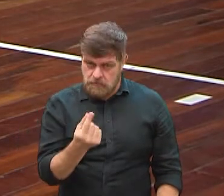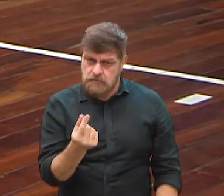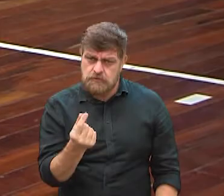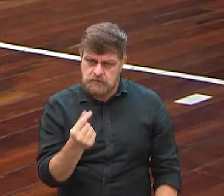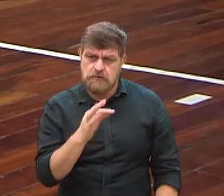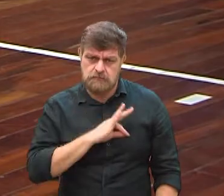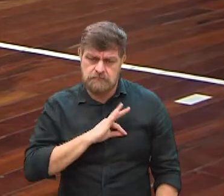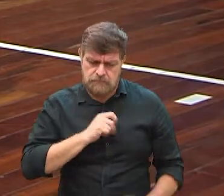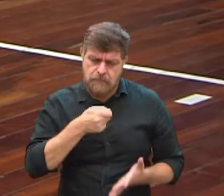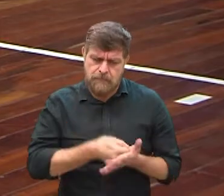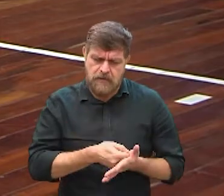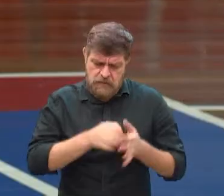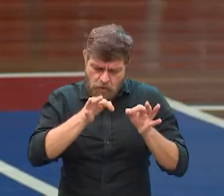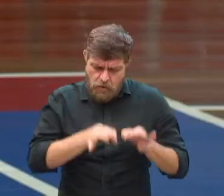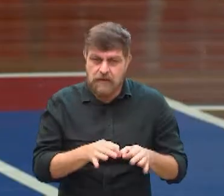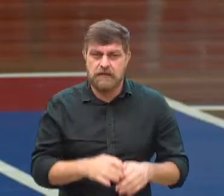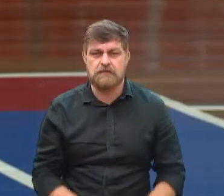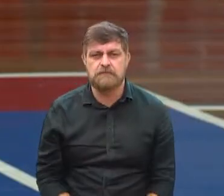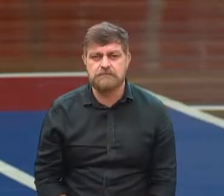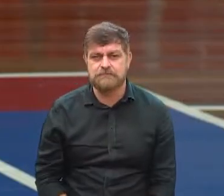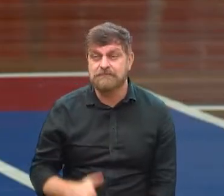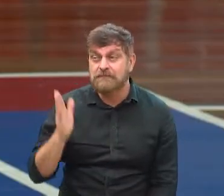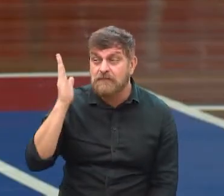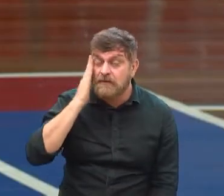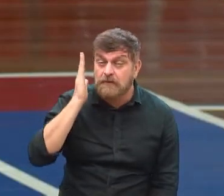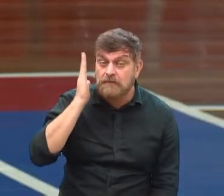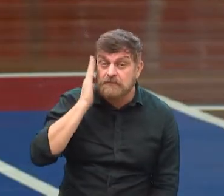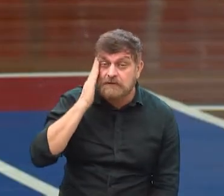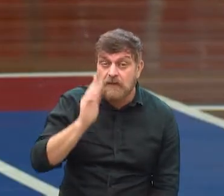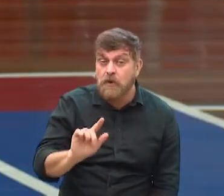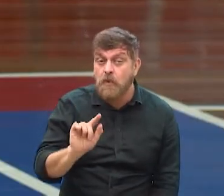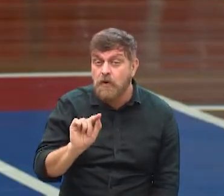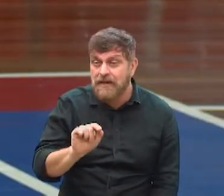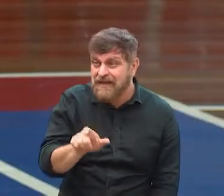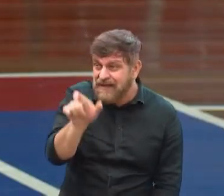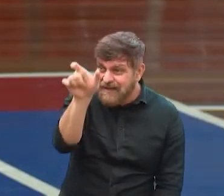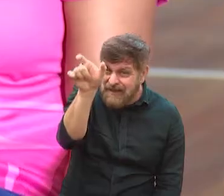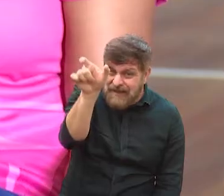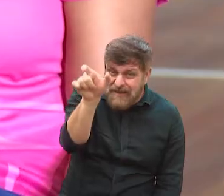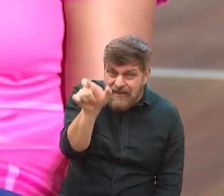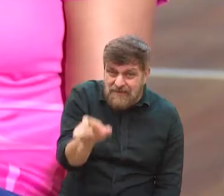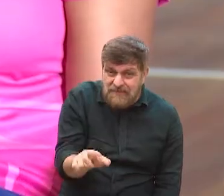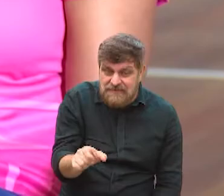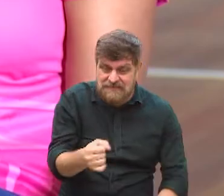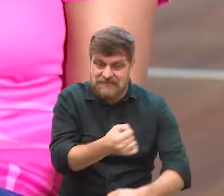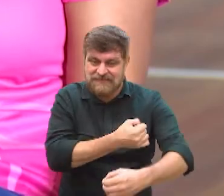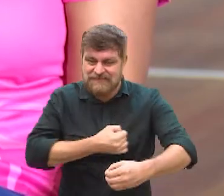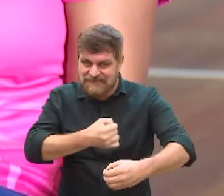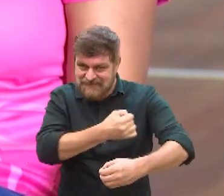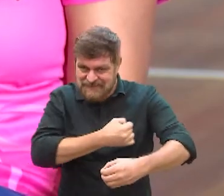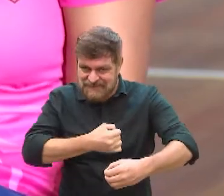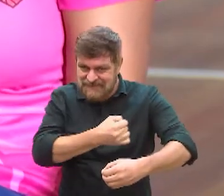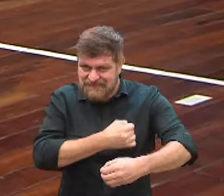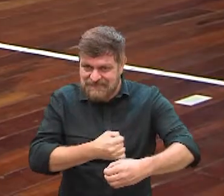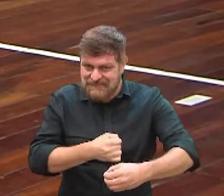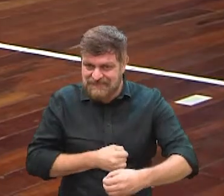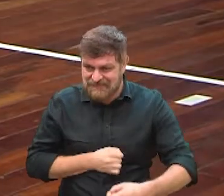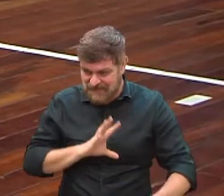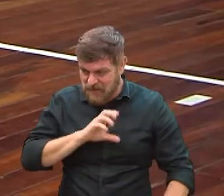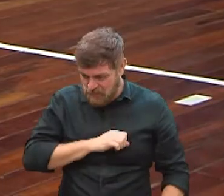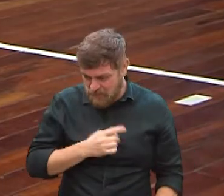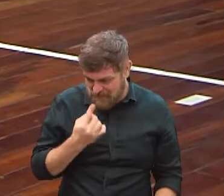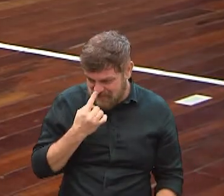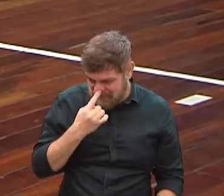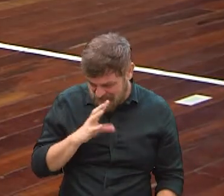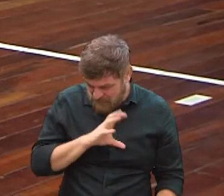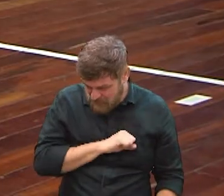financeiramente falando. Ô Jane, agora eu sei que você é muito boa na cozinha, é verdade isso? Conta